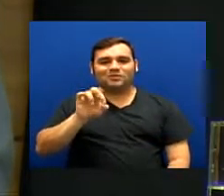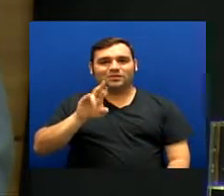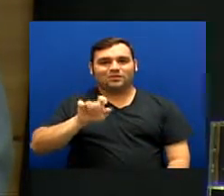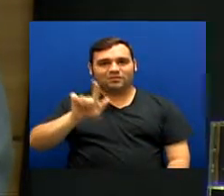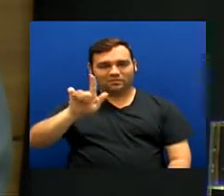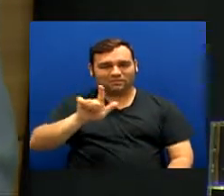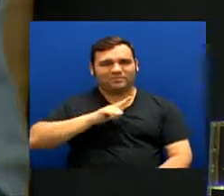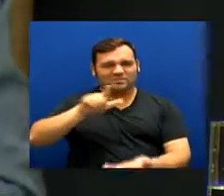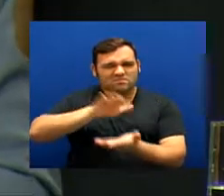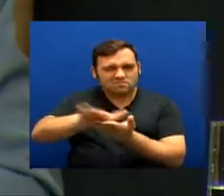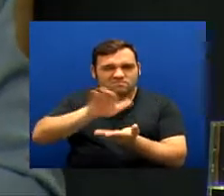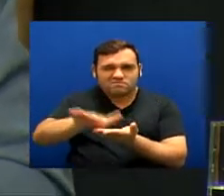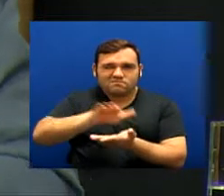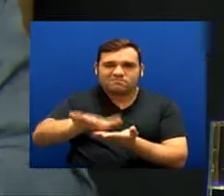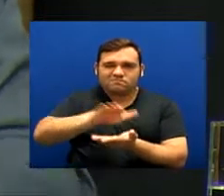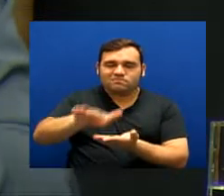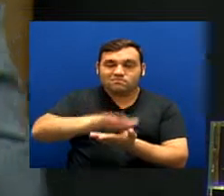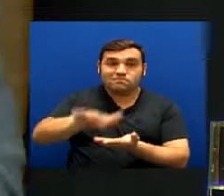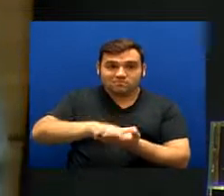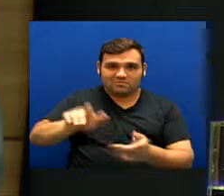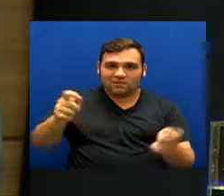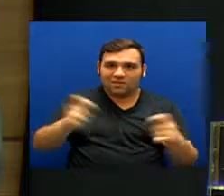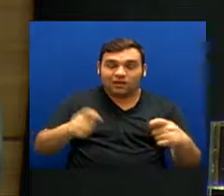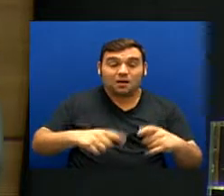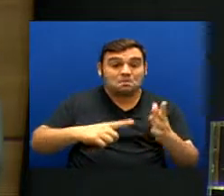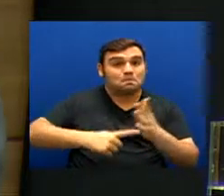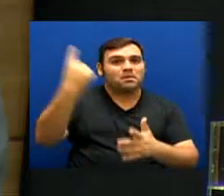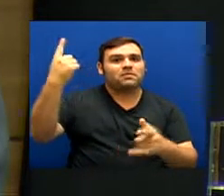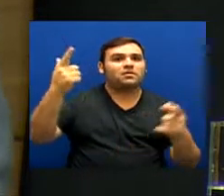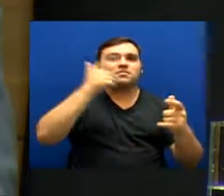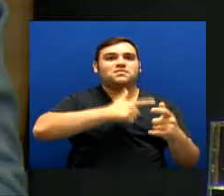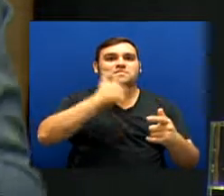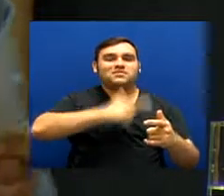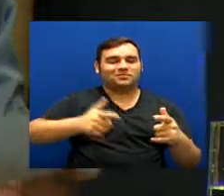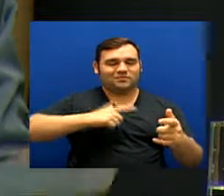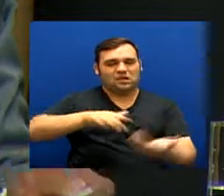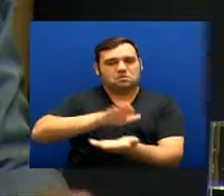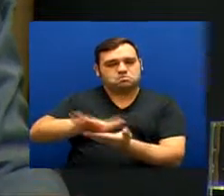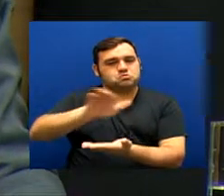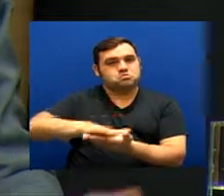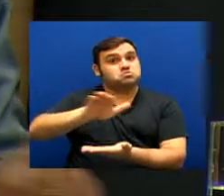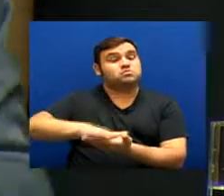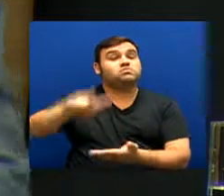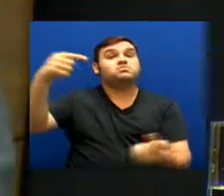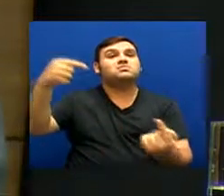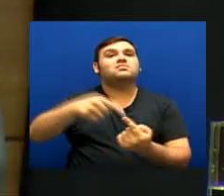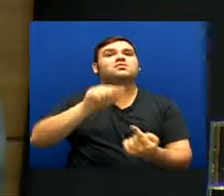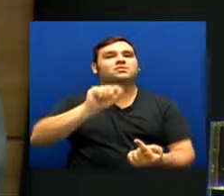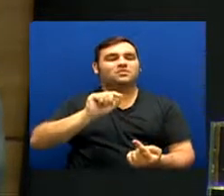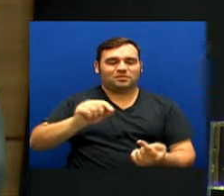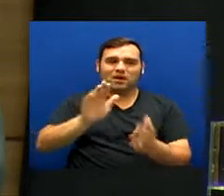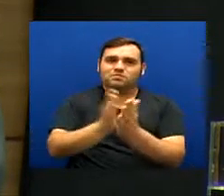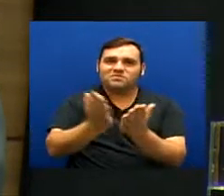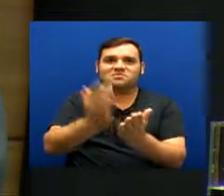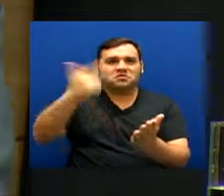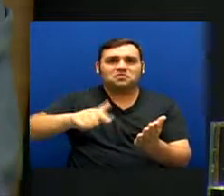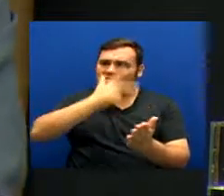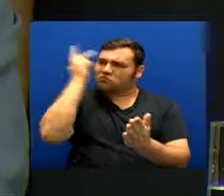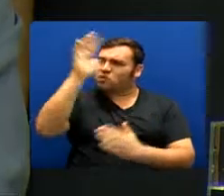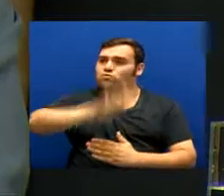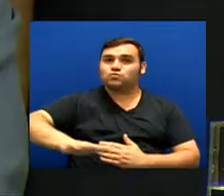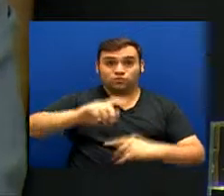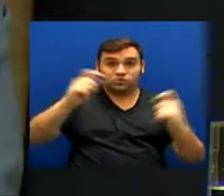Obrigado, maestro César Augusto. Obrigado à banda da Assembleia de Deus, a Vila Aro, pela apresentação de vocês. Neste